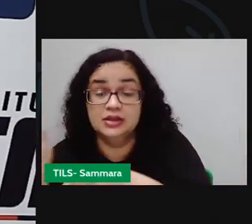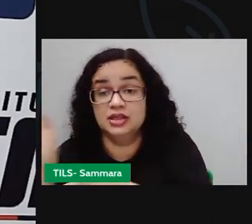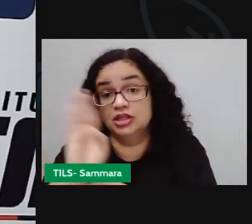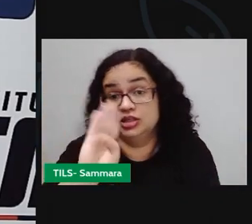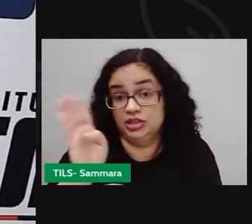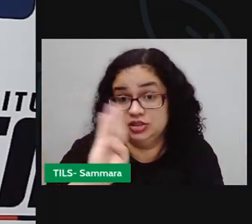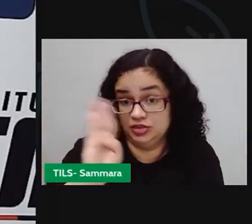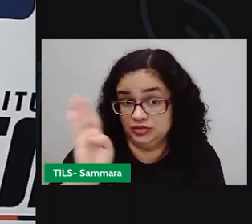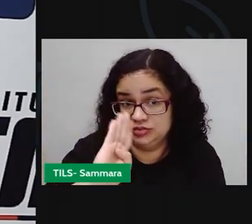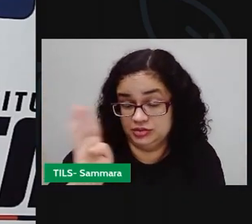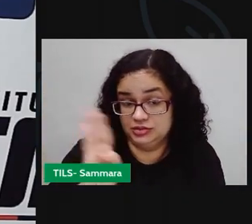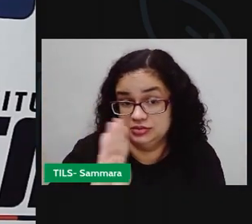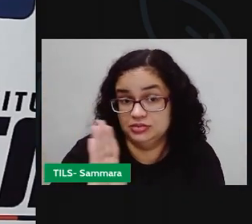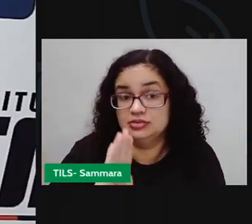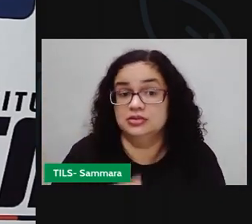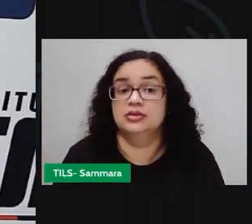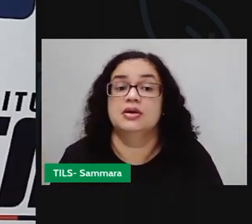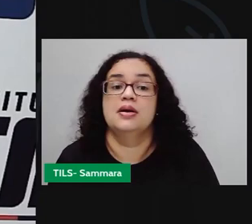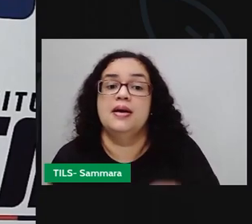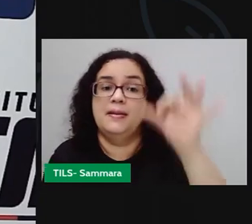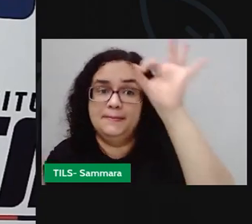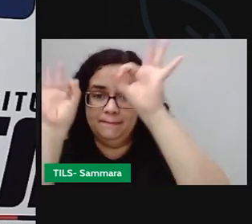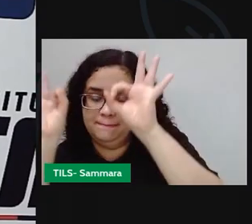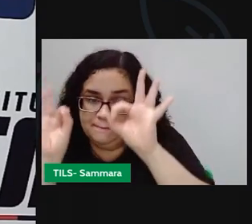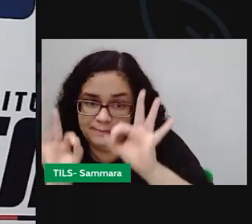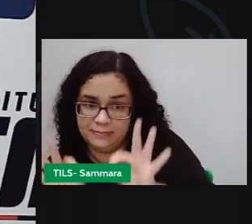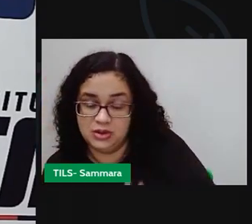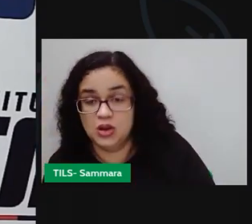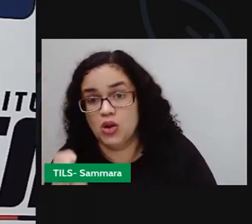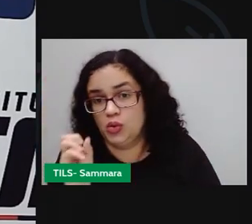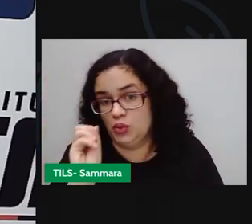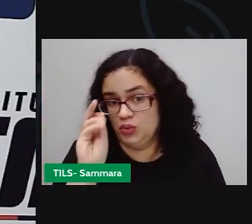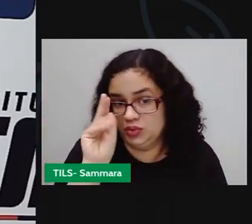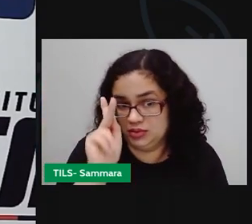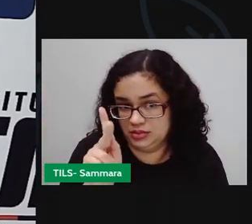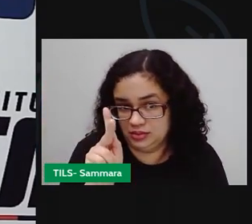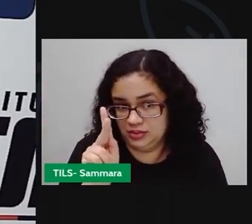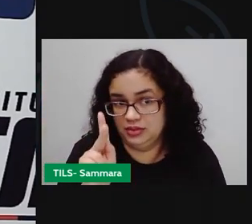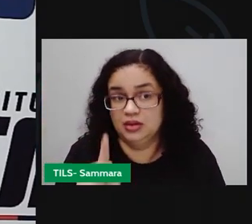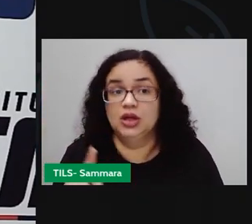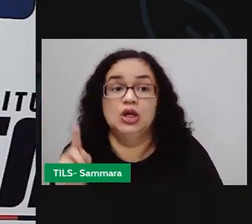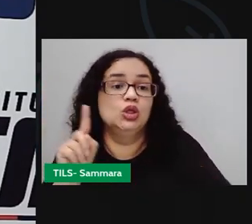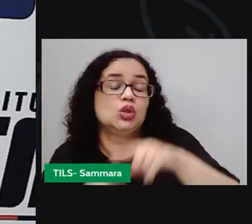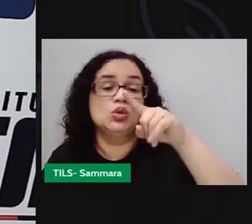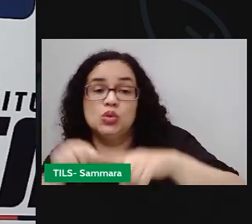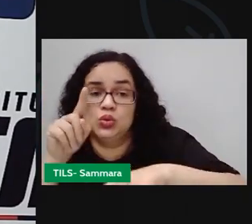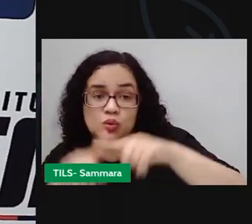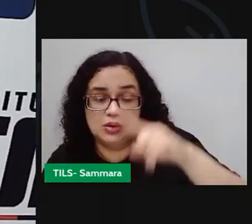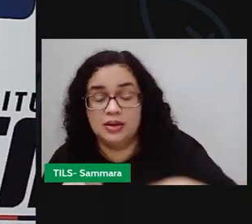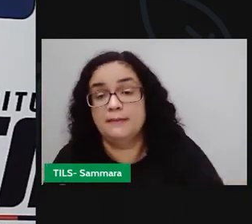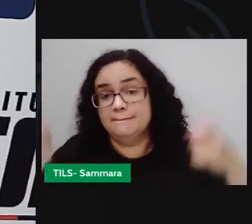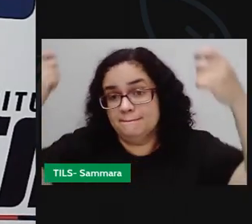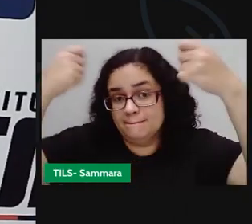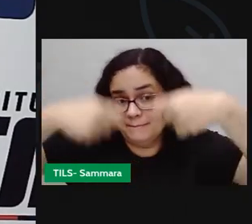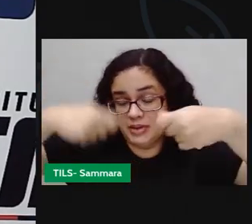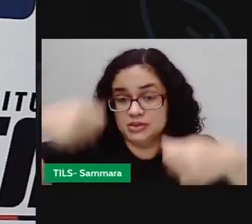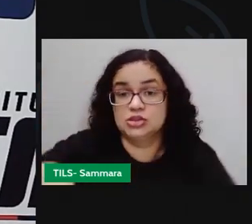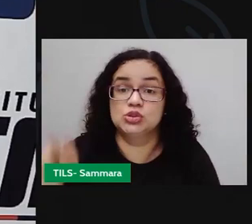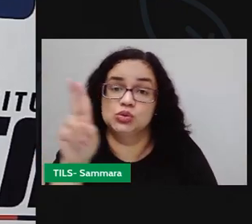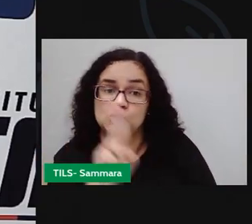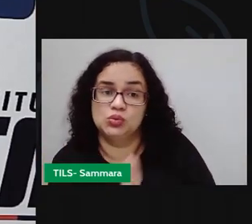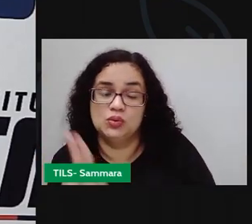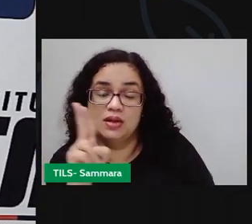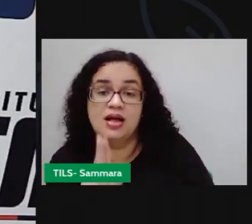videoaula? Se não tiverem, se preparem, tá certo? Peguem aí todo o material que vocês precisam utilizar,